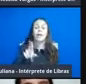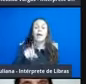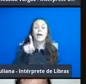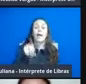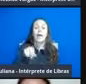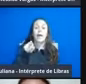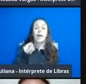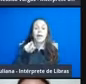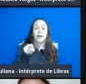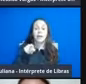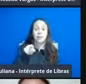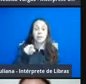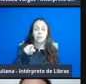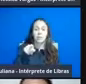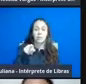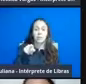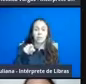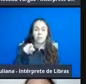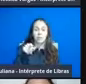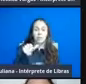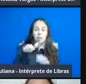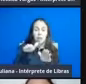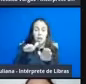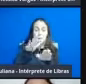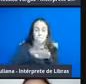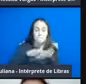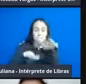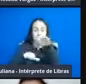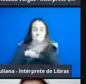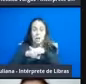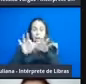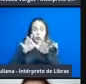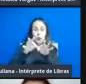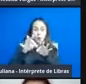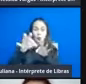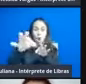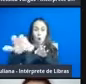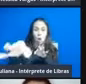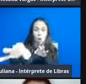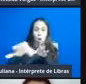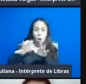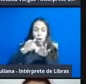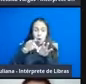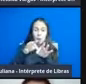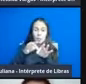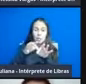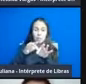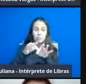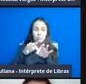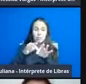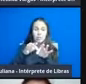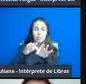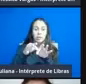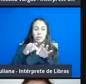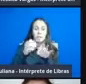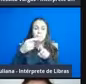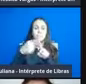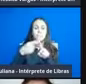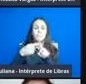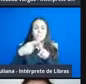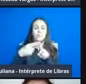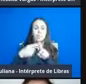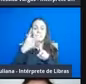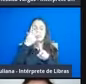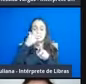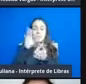ter o primeiro par de patas bem longos e raptorial, como se tivesse, sempre quando ele pôs, ele fica numa posição como